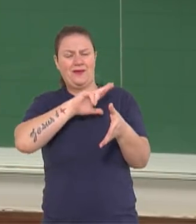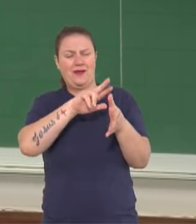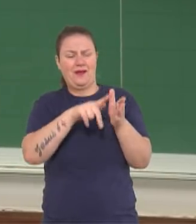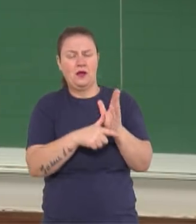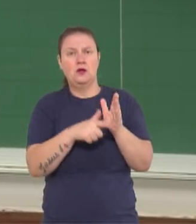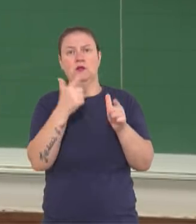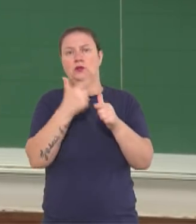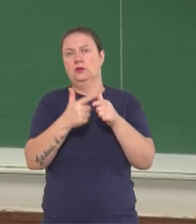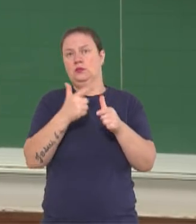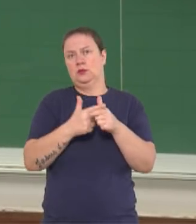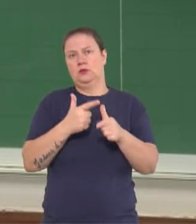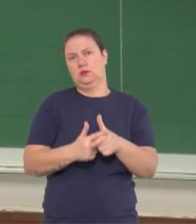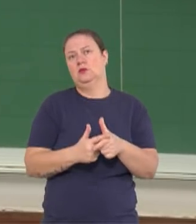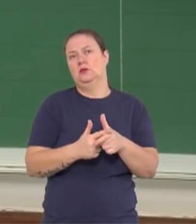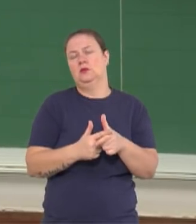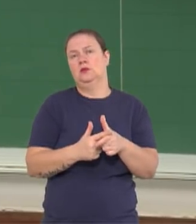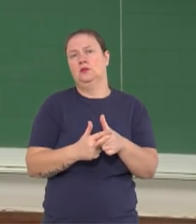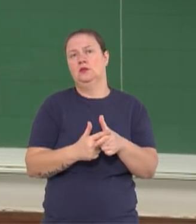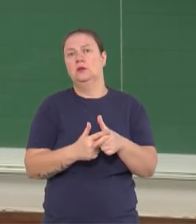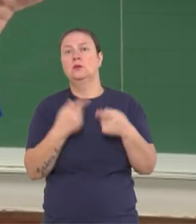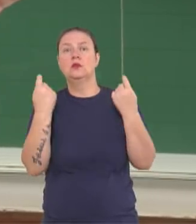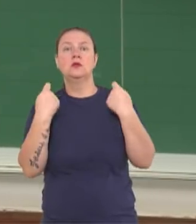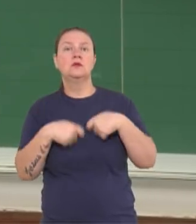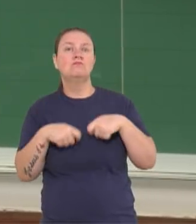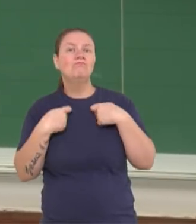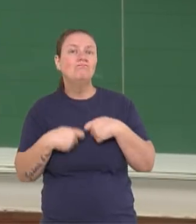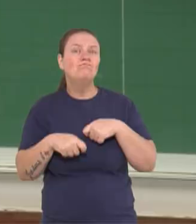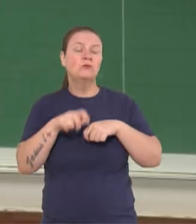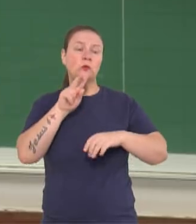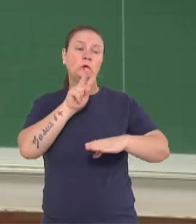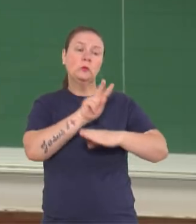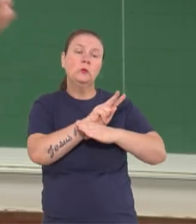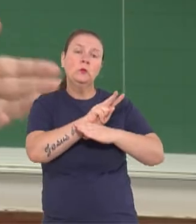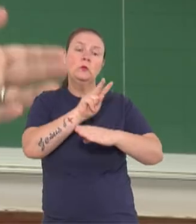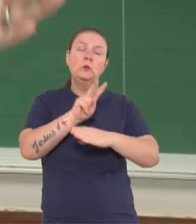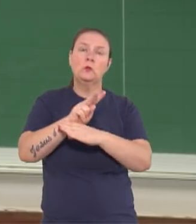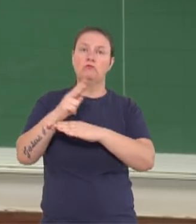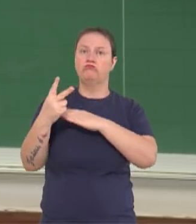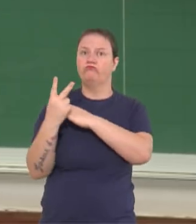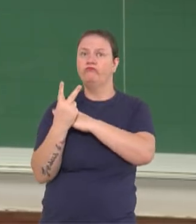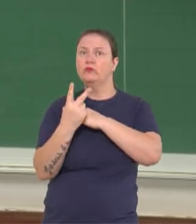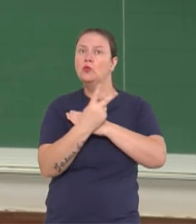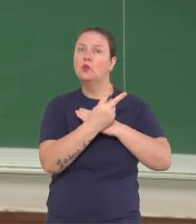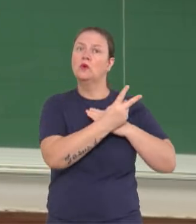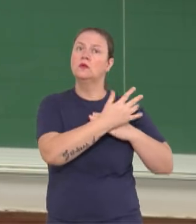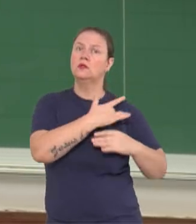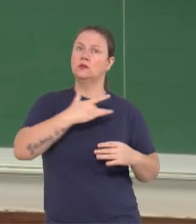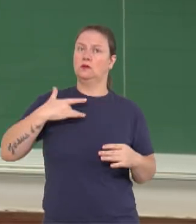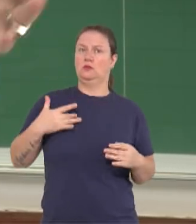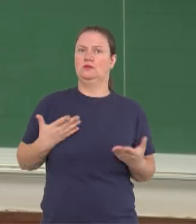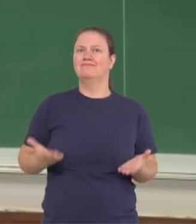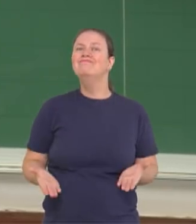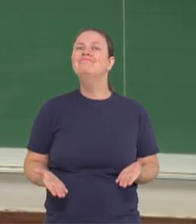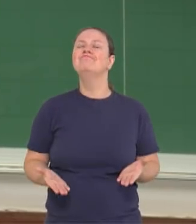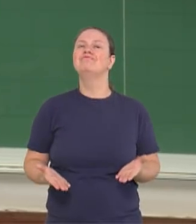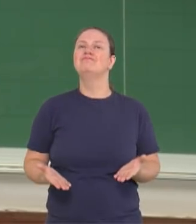pessoas que devem fazer o máximo para se proteger, né, e se cuidar para não pegar o